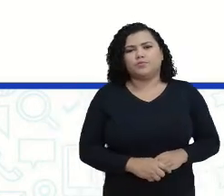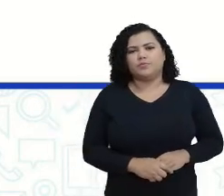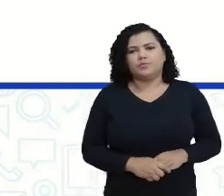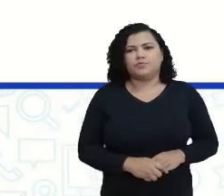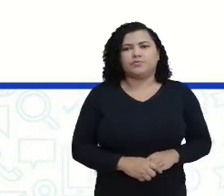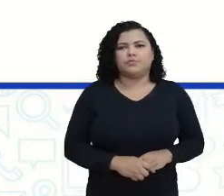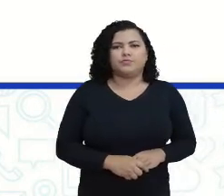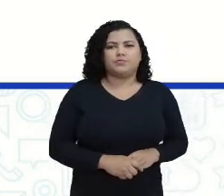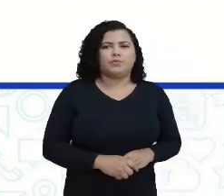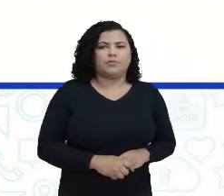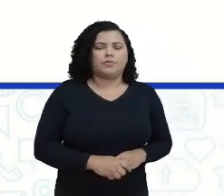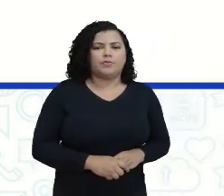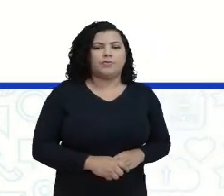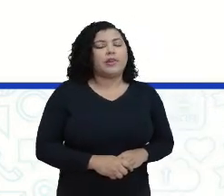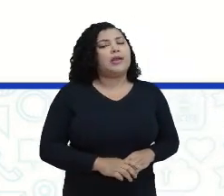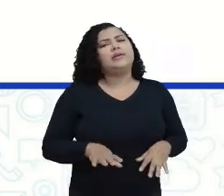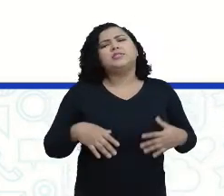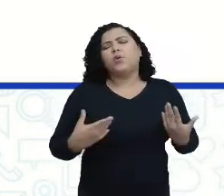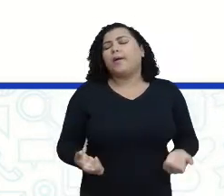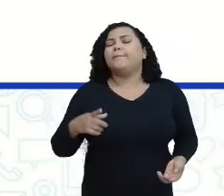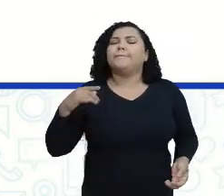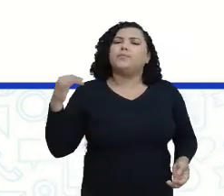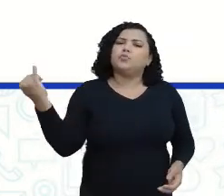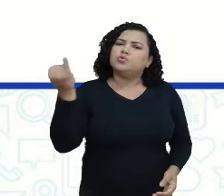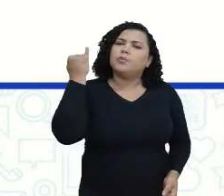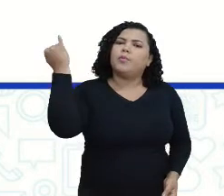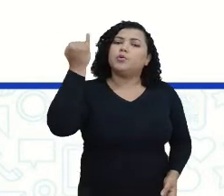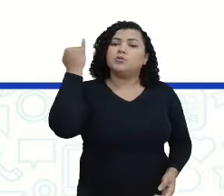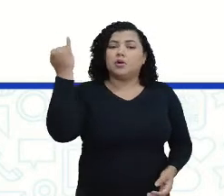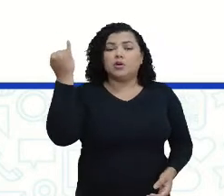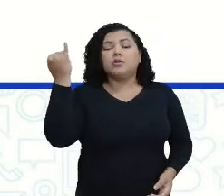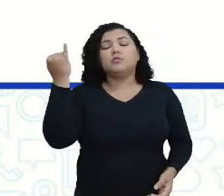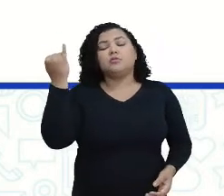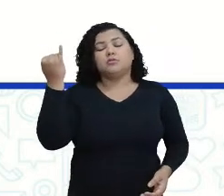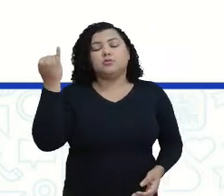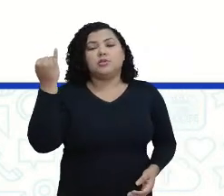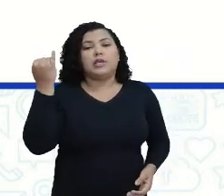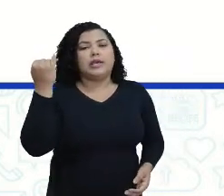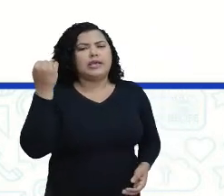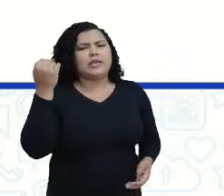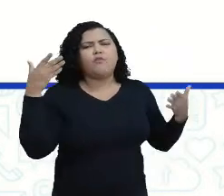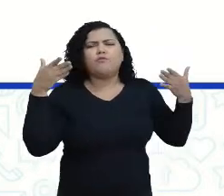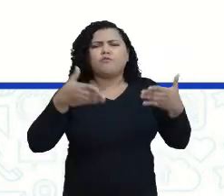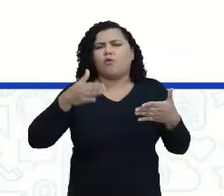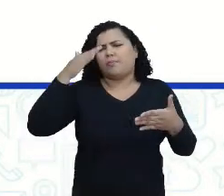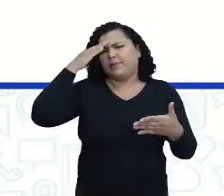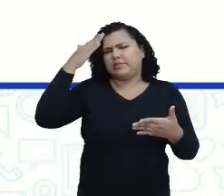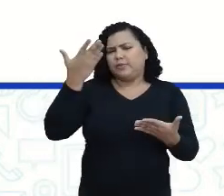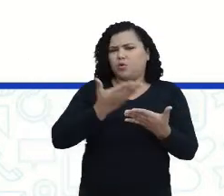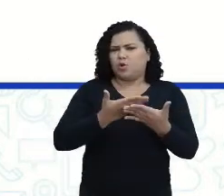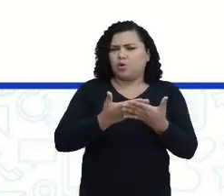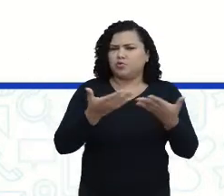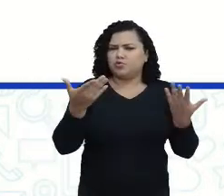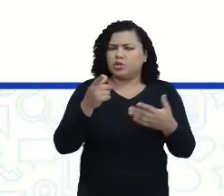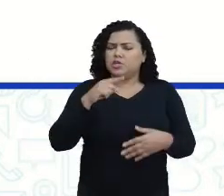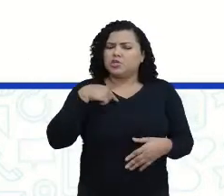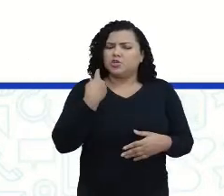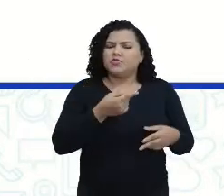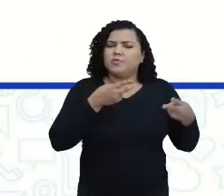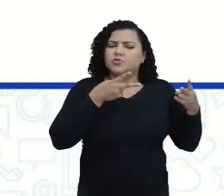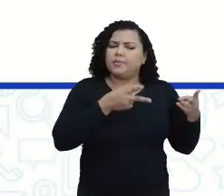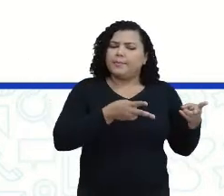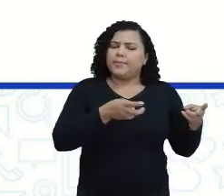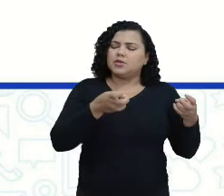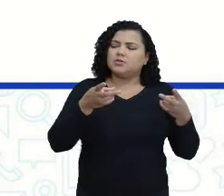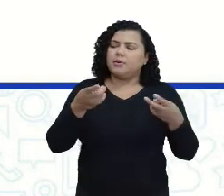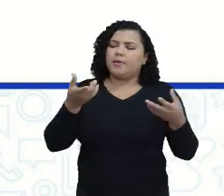outra, bom? Então é muito importante, e eu diria que a parte central da aula de hoje é você olhar grandezas que